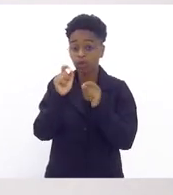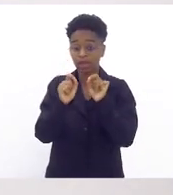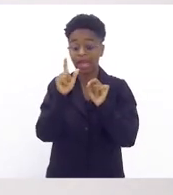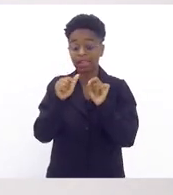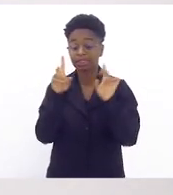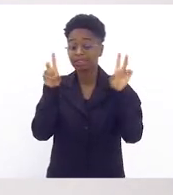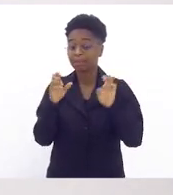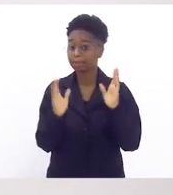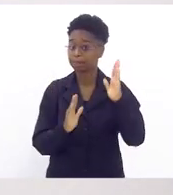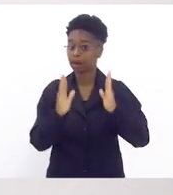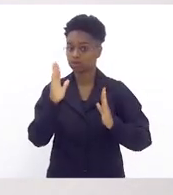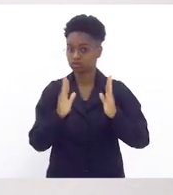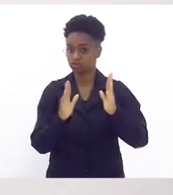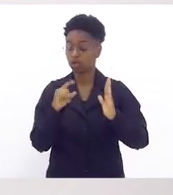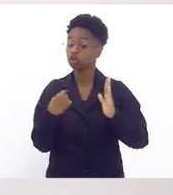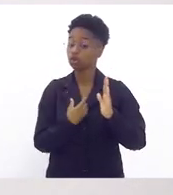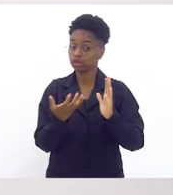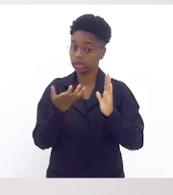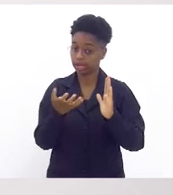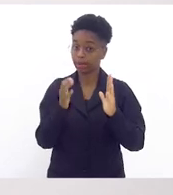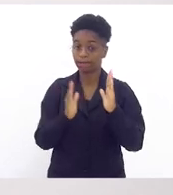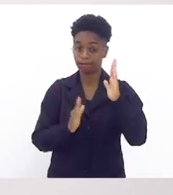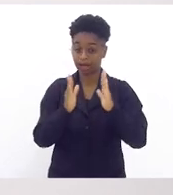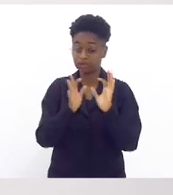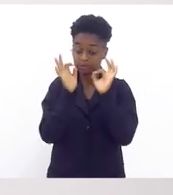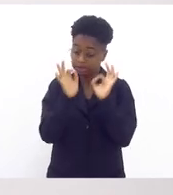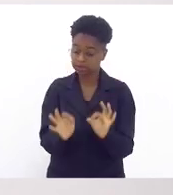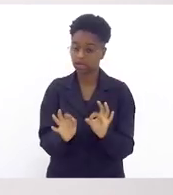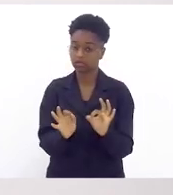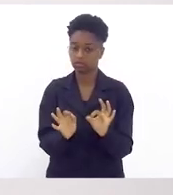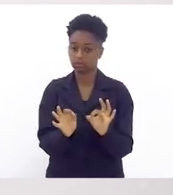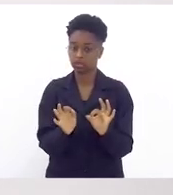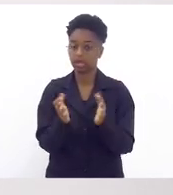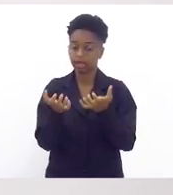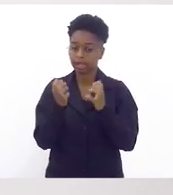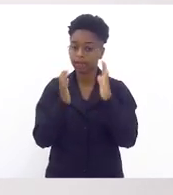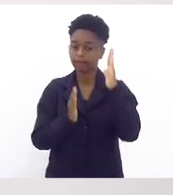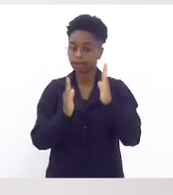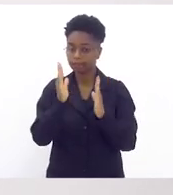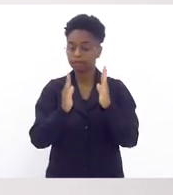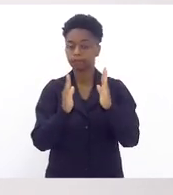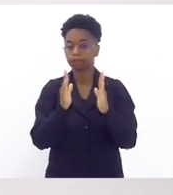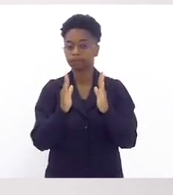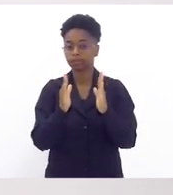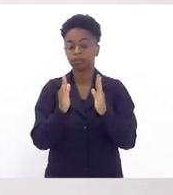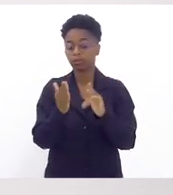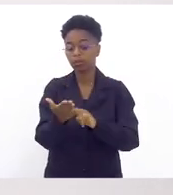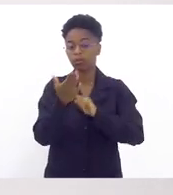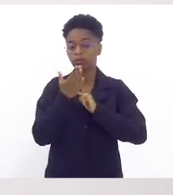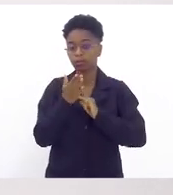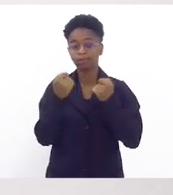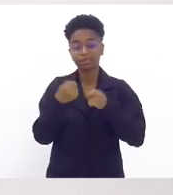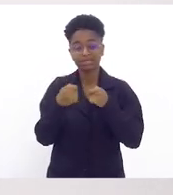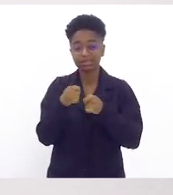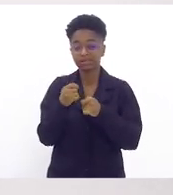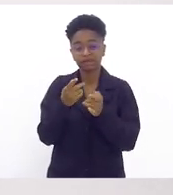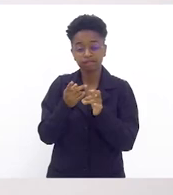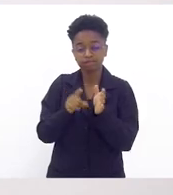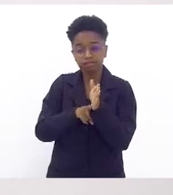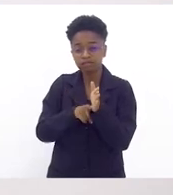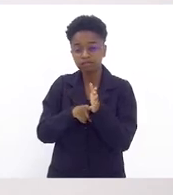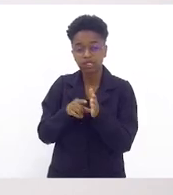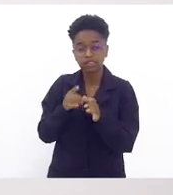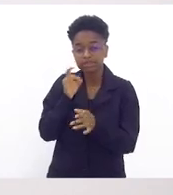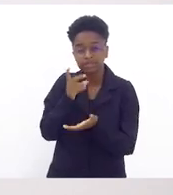prazos nós queremos prazos concretos queremos que esses prazos sejam supervisionados o tempo todo